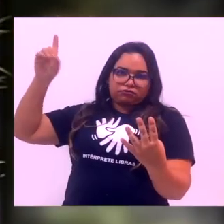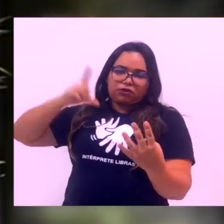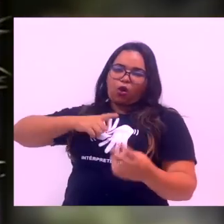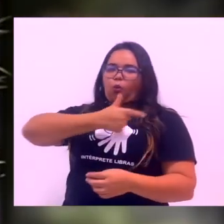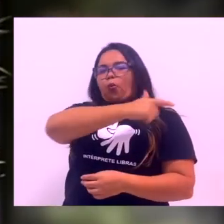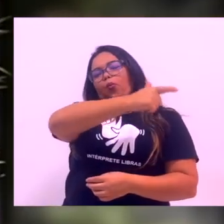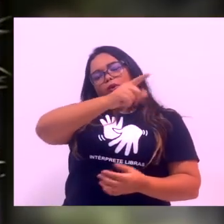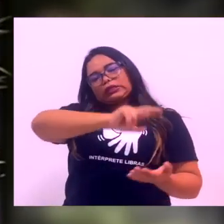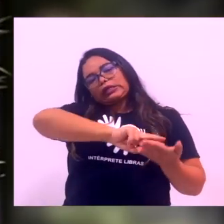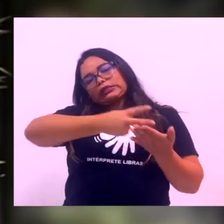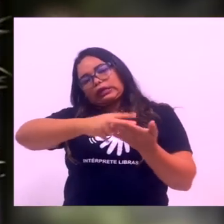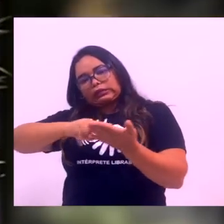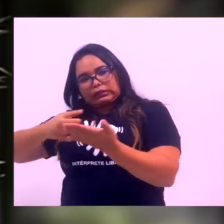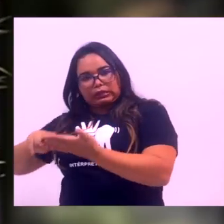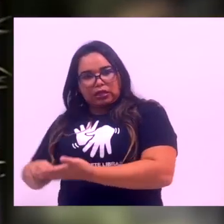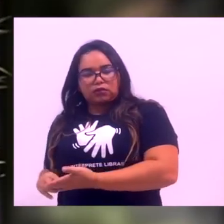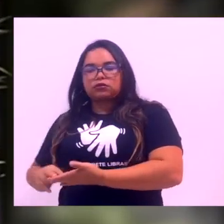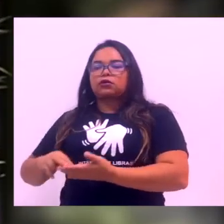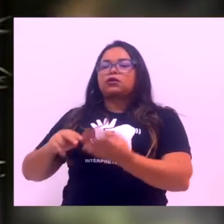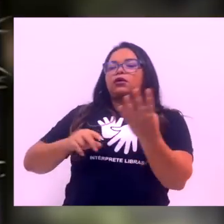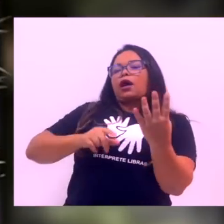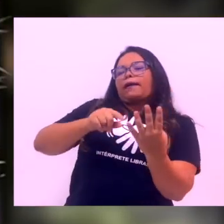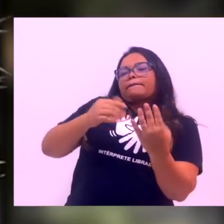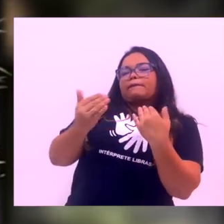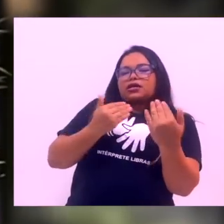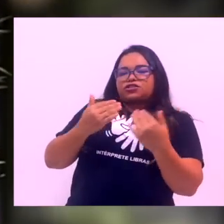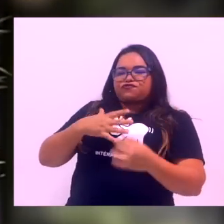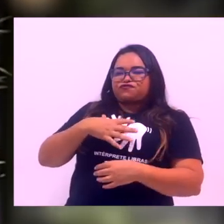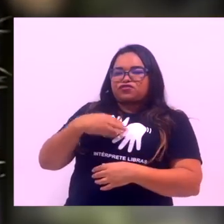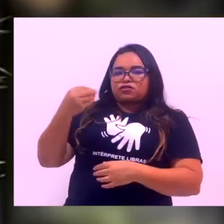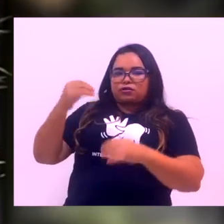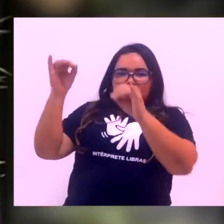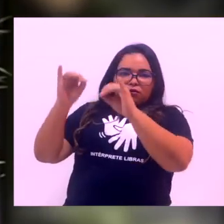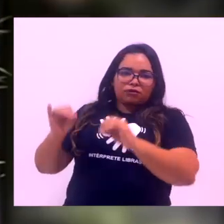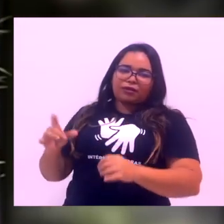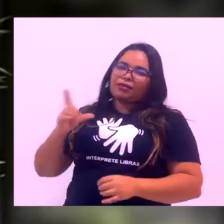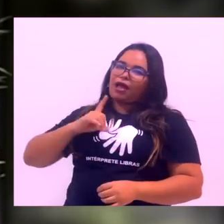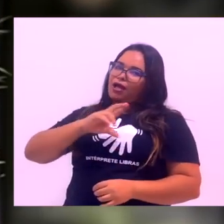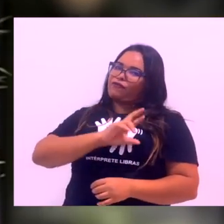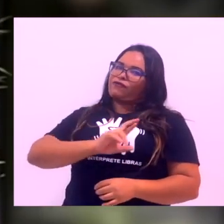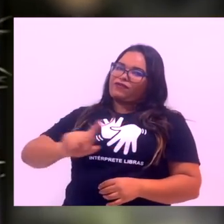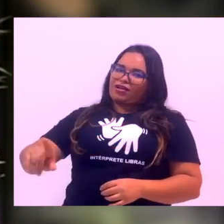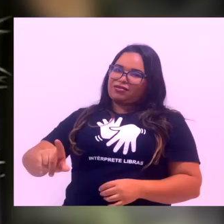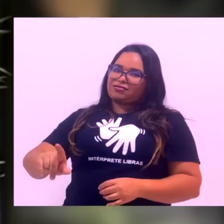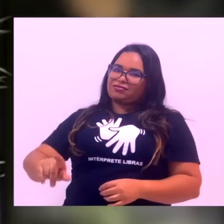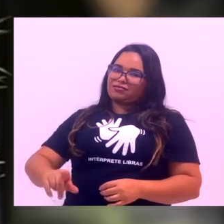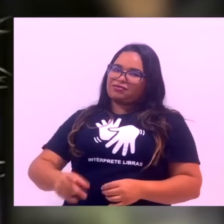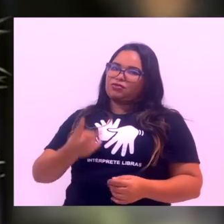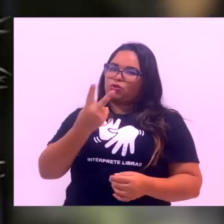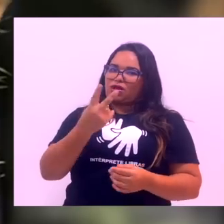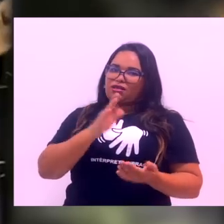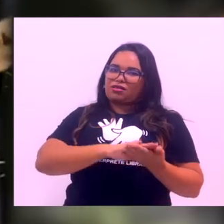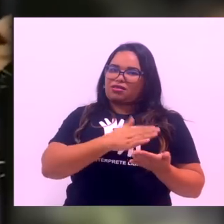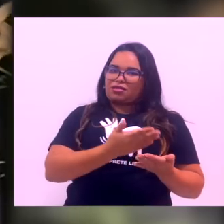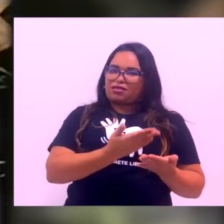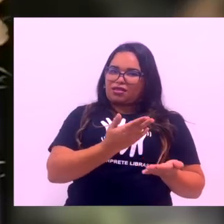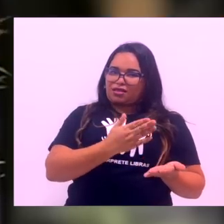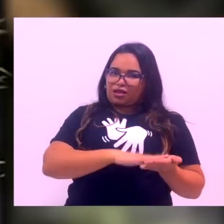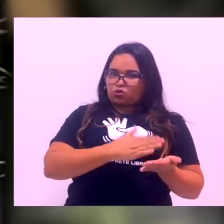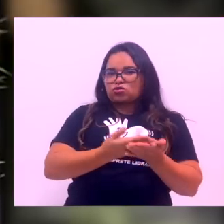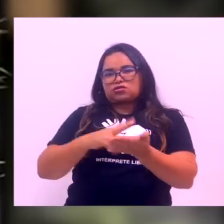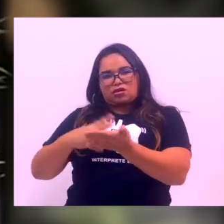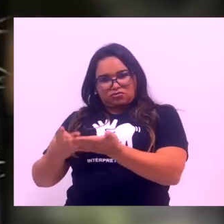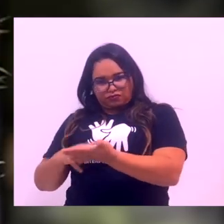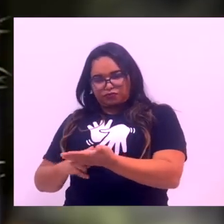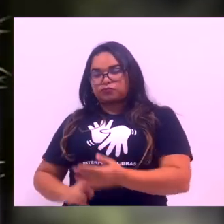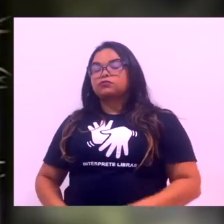Bíblia King James, com o Filho de Deus. O que as outras versões dizem? Elas falam que se parecia com um filho dos deuses.